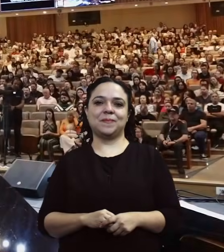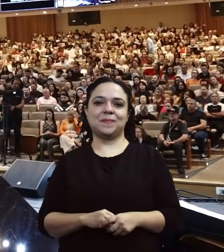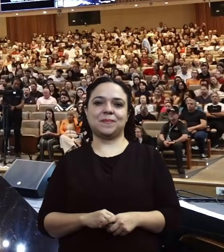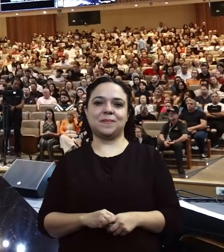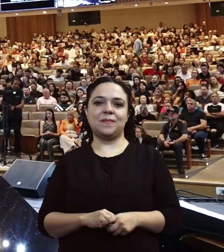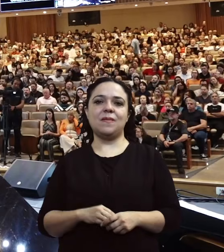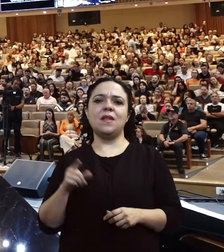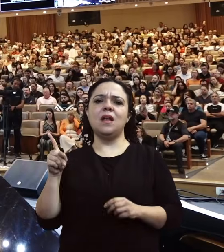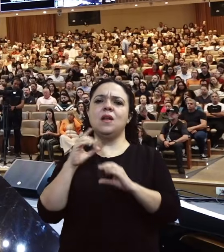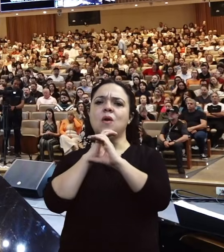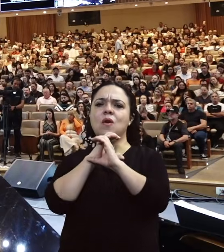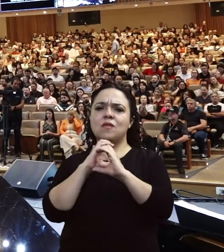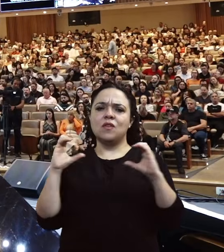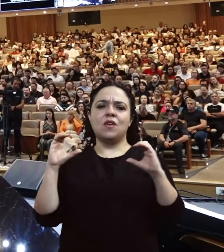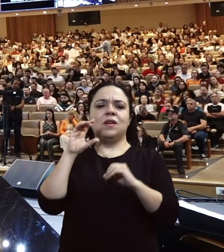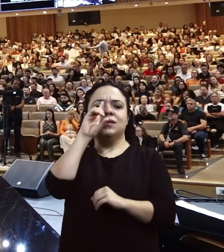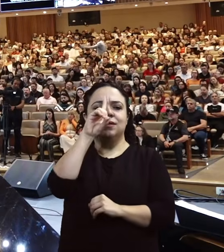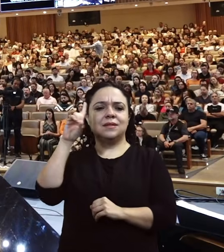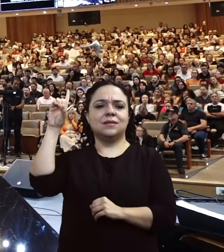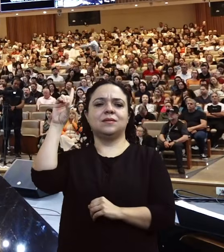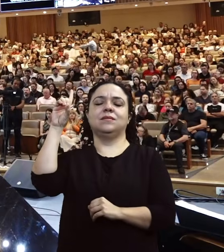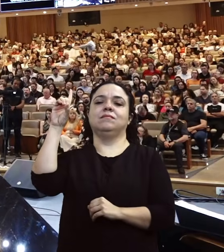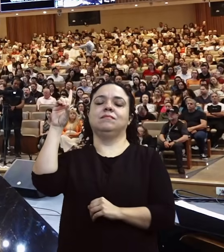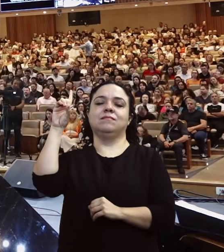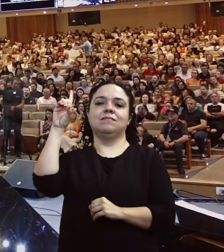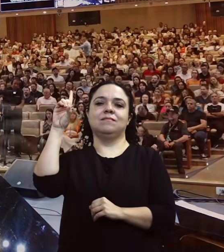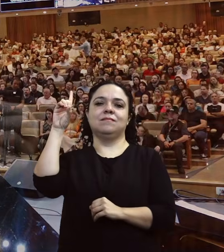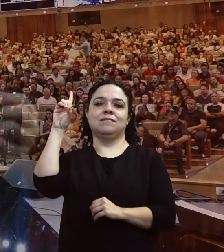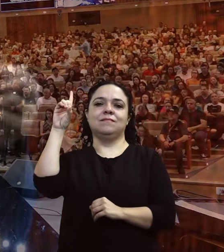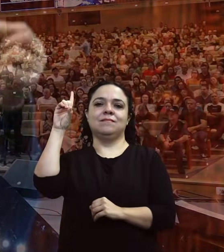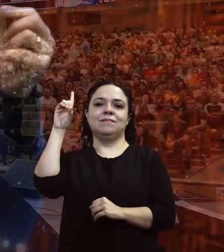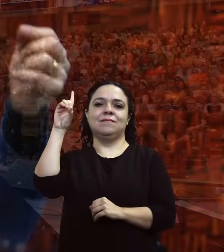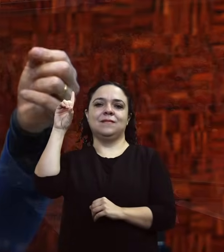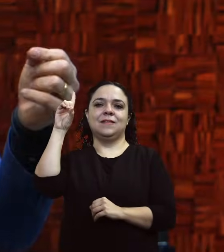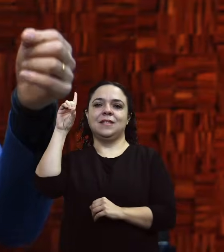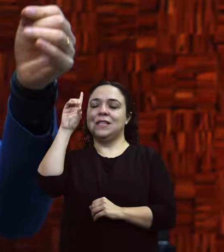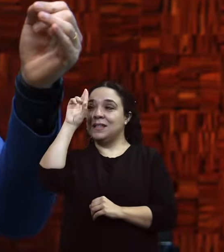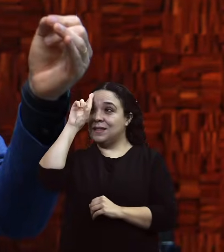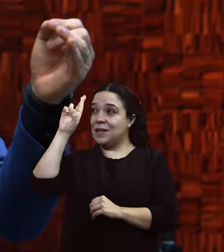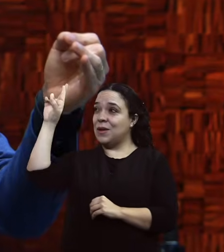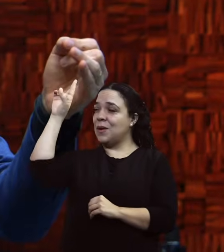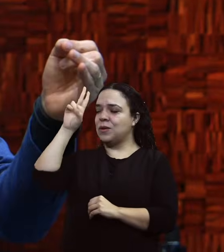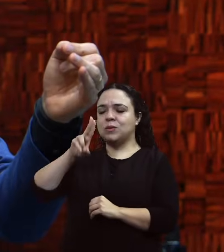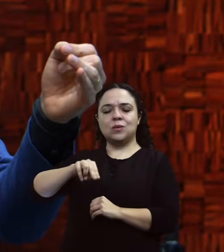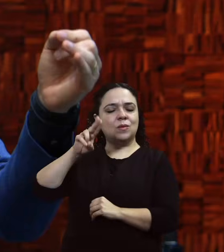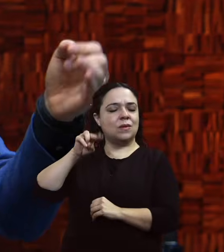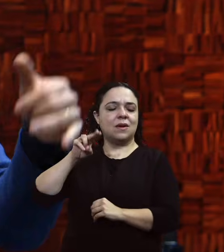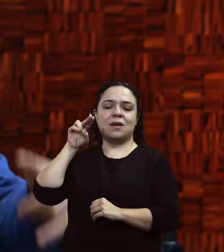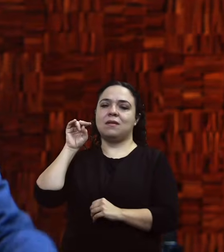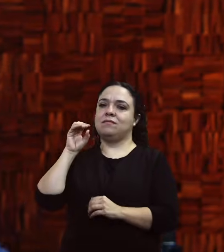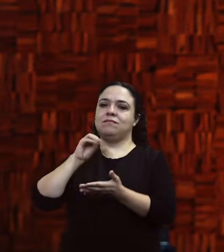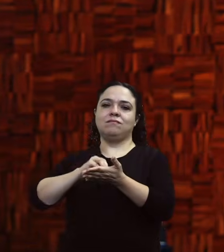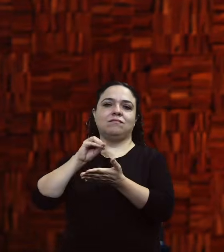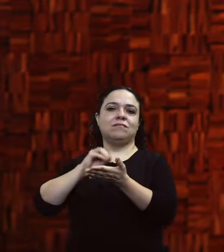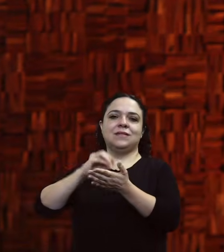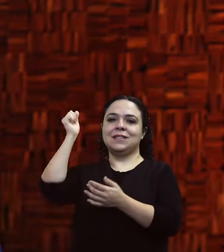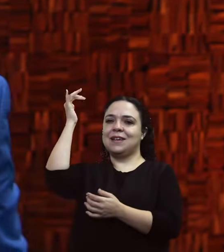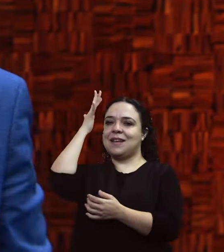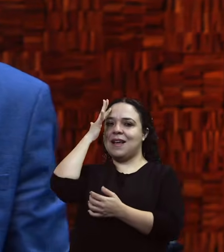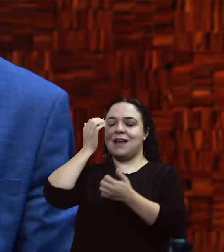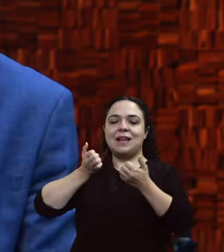e ele confiou em Deus, o Senhor nunca deixou de revelar graça através da vida